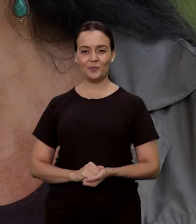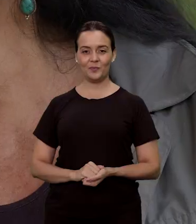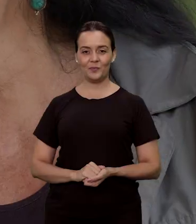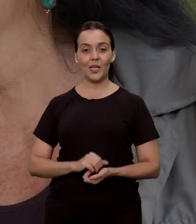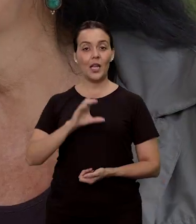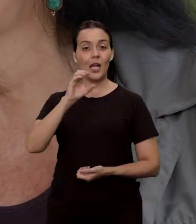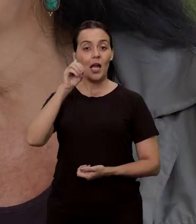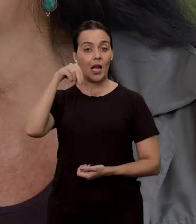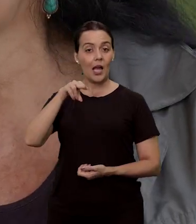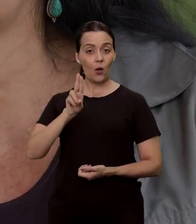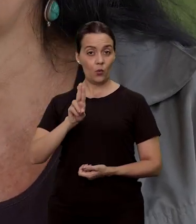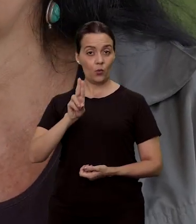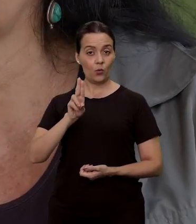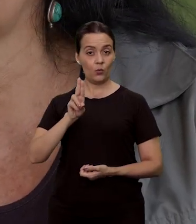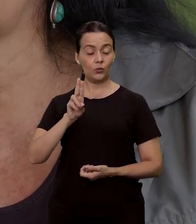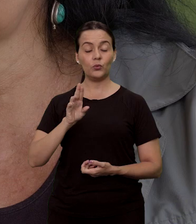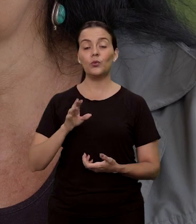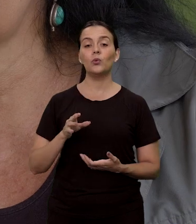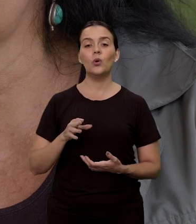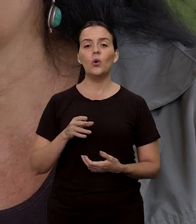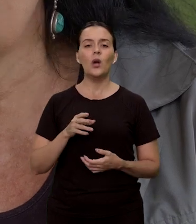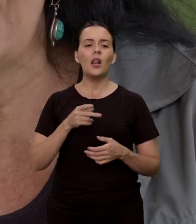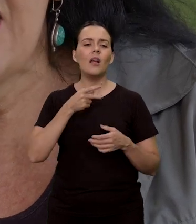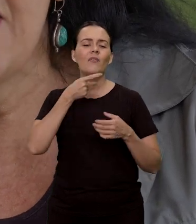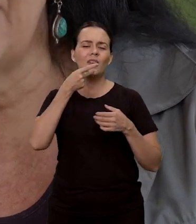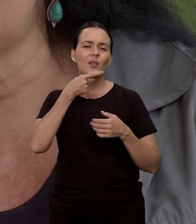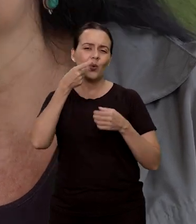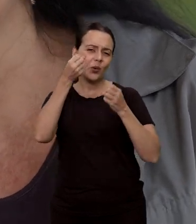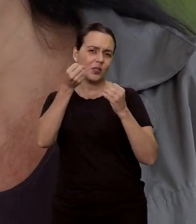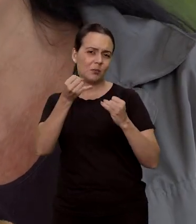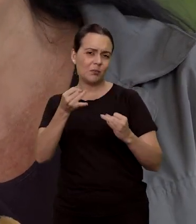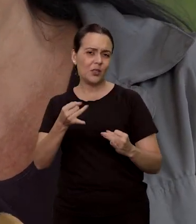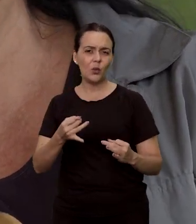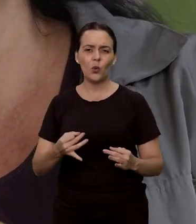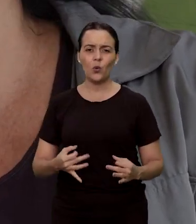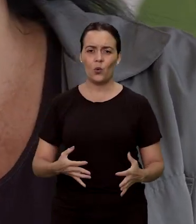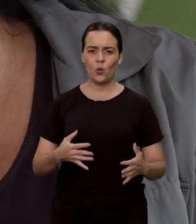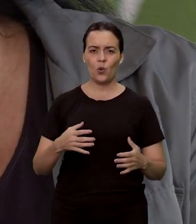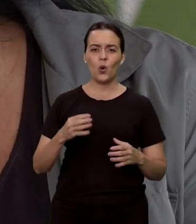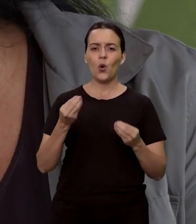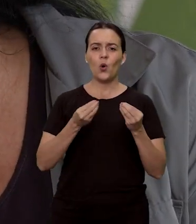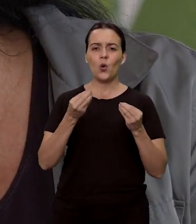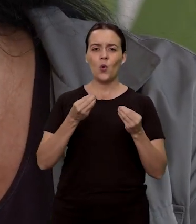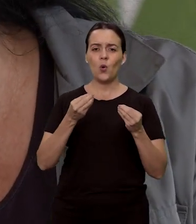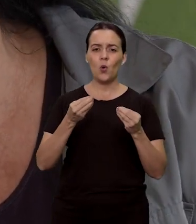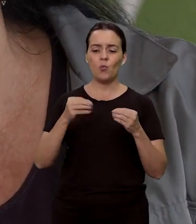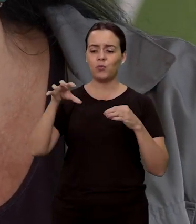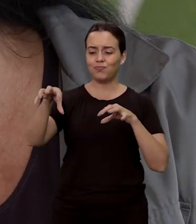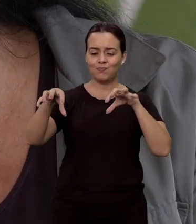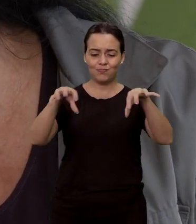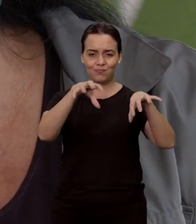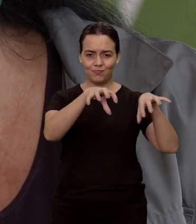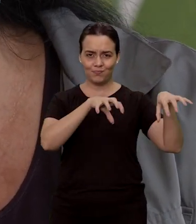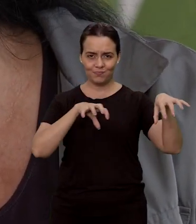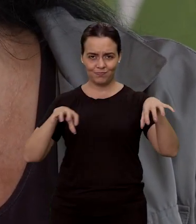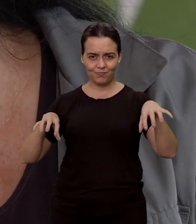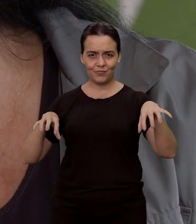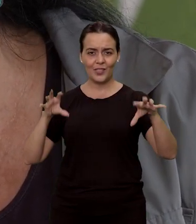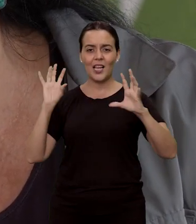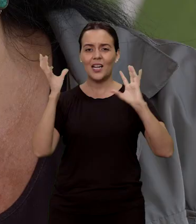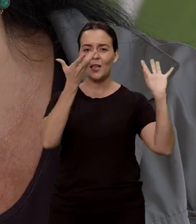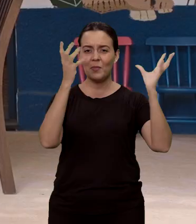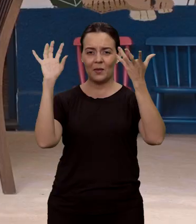A ONU declarou a década da restauração dos ecossistemas. E isso depende muito, eu acho, como você falou